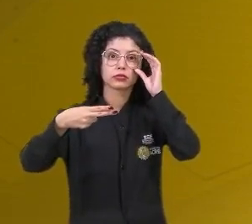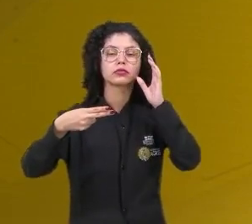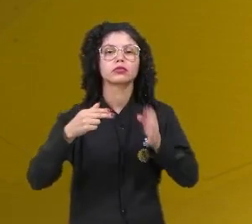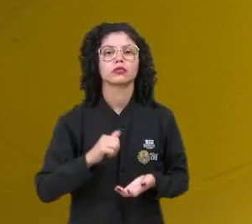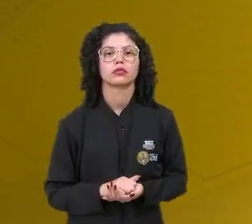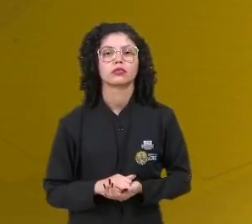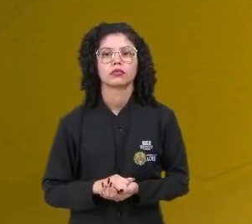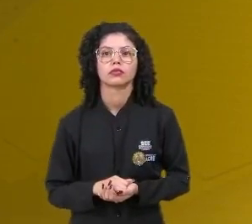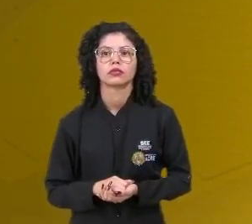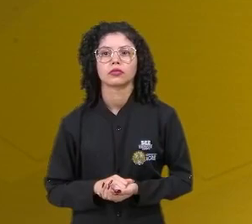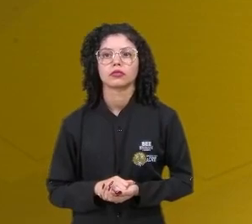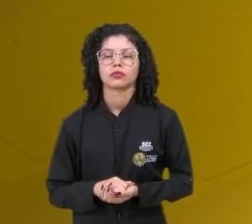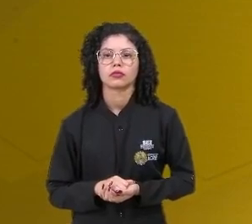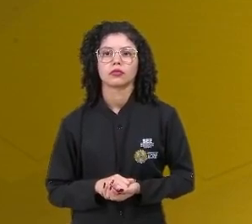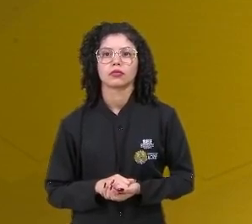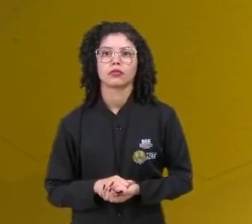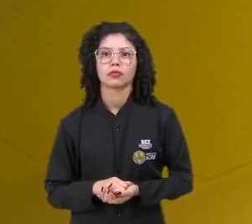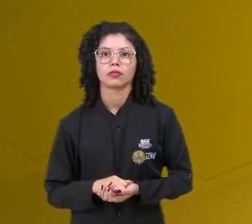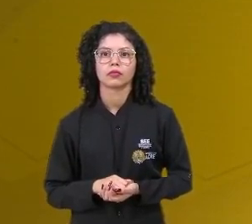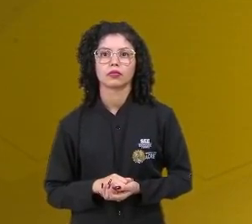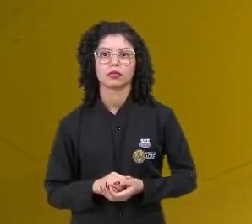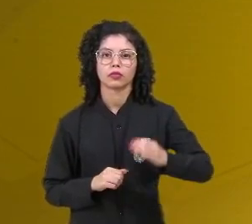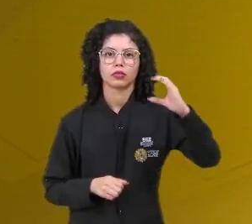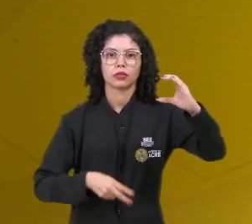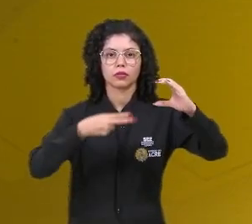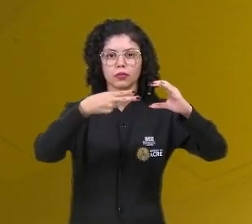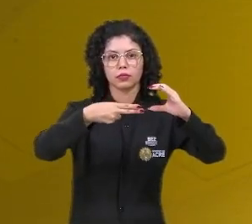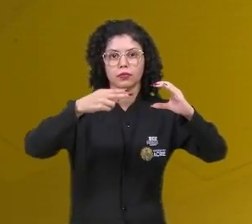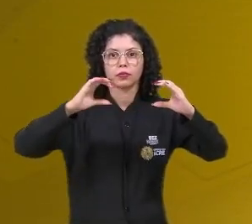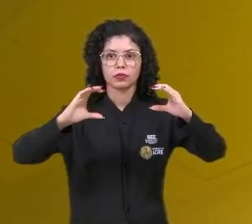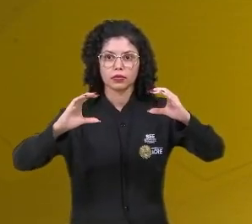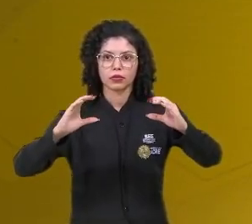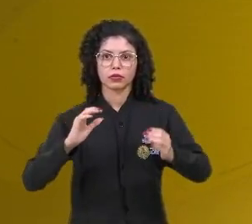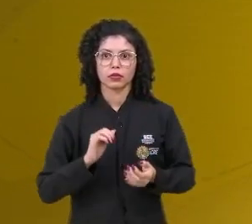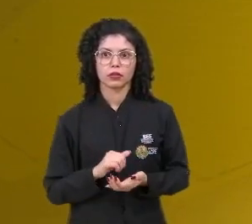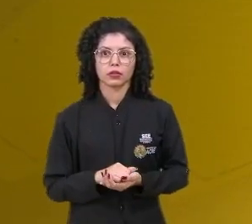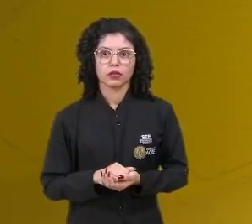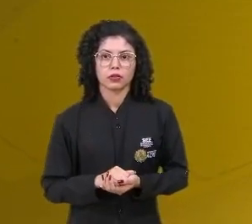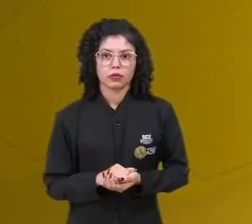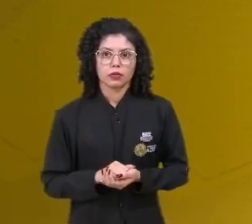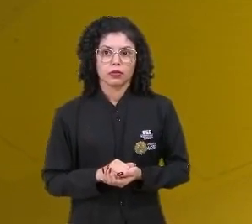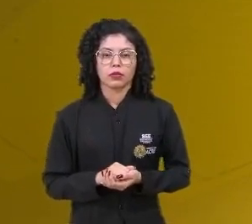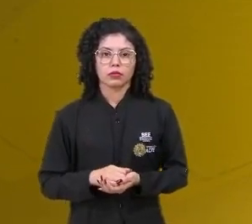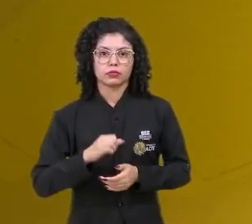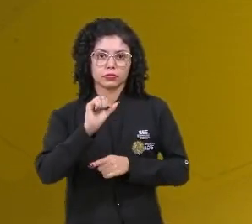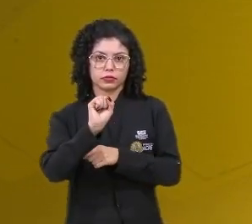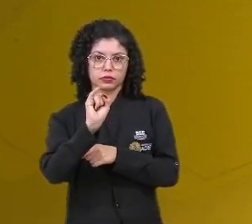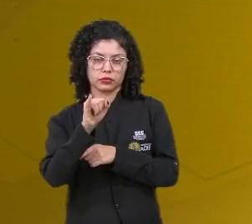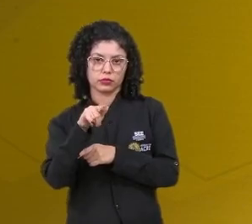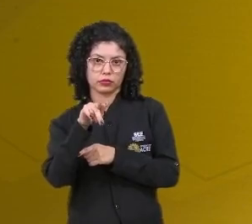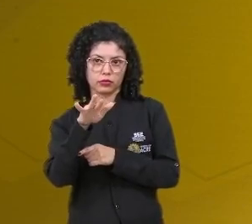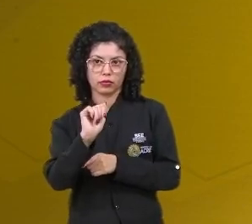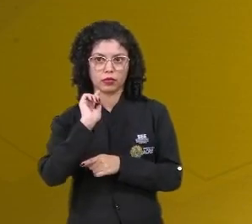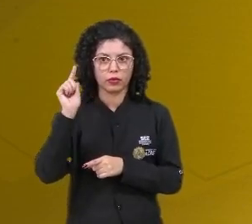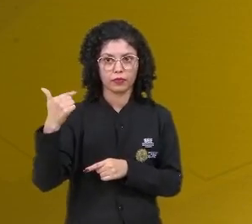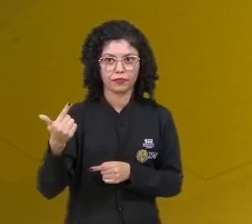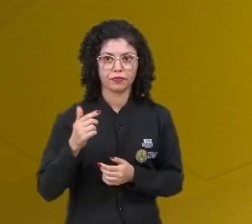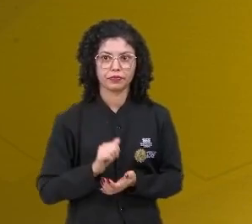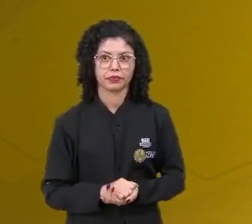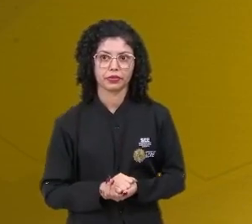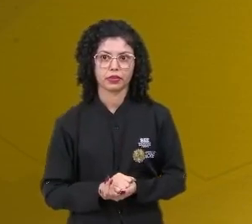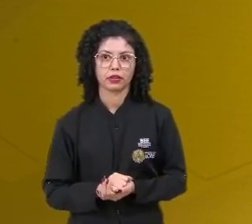aí na sua composição, uma ligação vai ser chamada de sigma, enquanto a outra ligação vai ser chamada